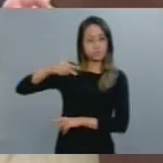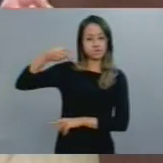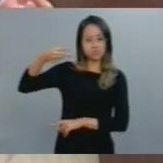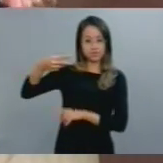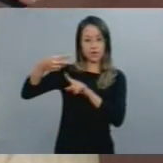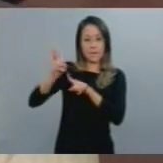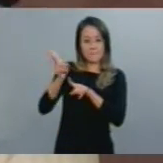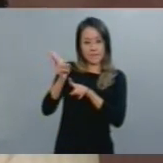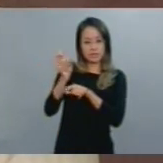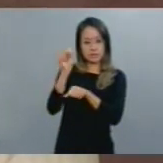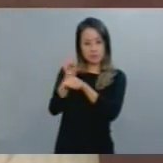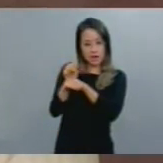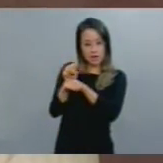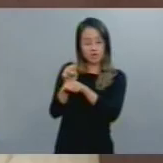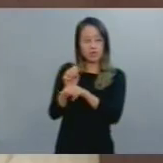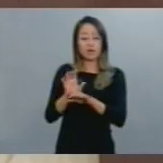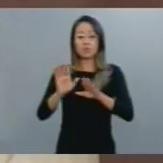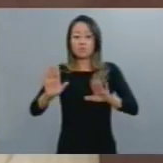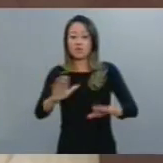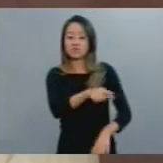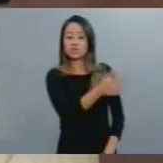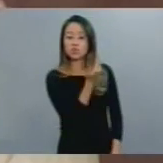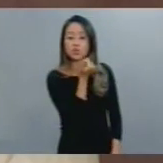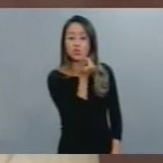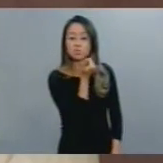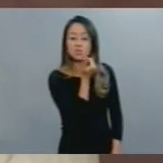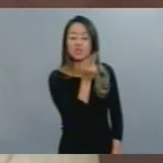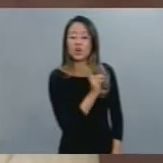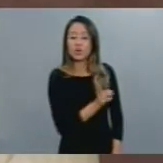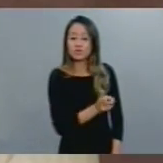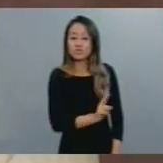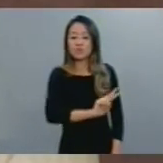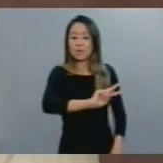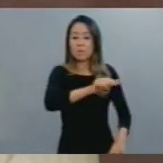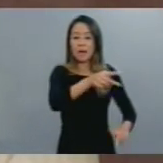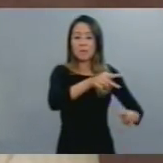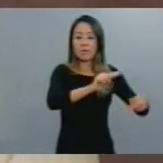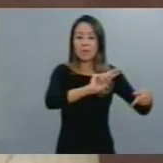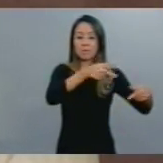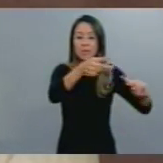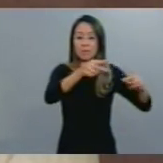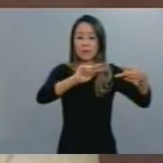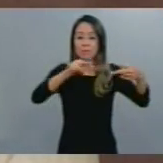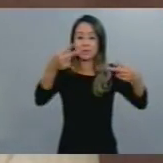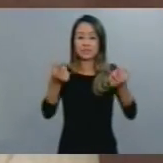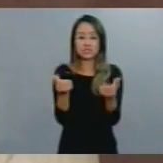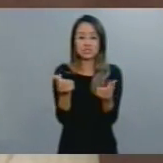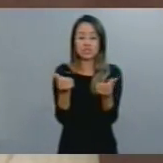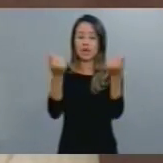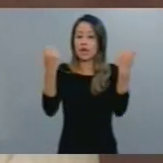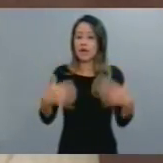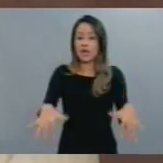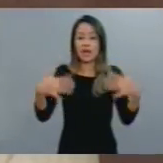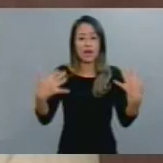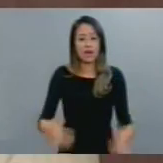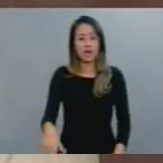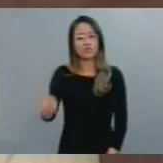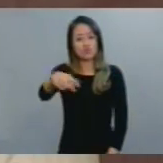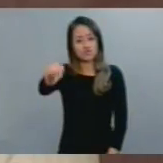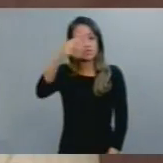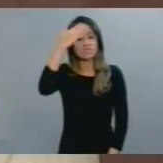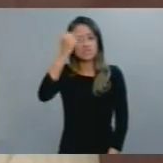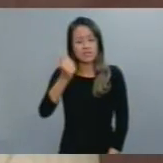obviamente, o poder de compra do trabalhador. Quem é trabalhador aqui que faz o mercantil toda semana sabe do que eu estou